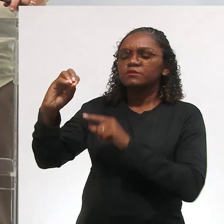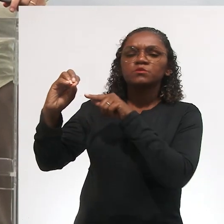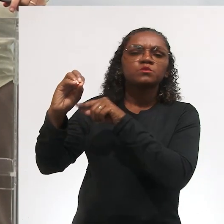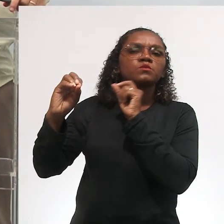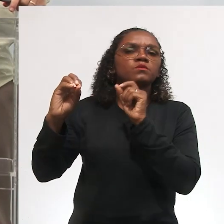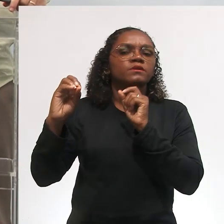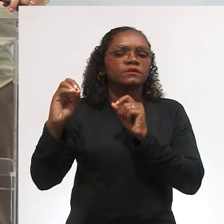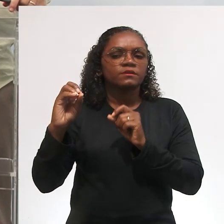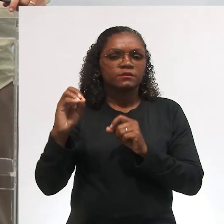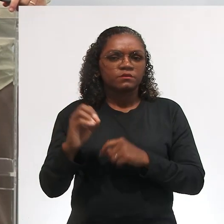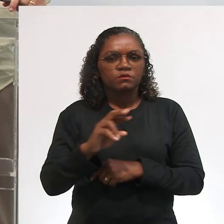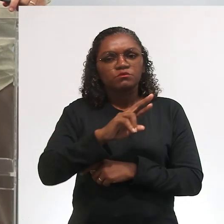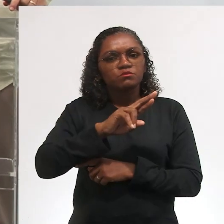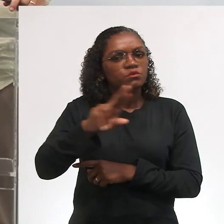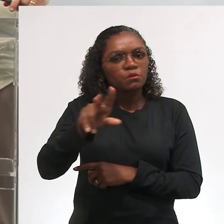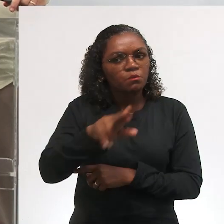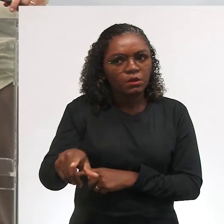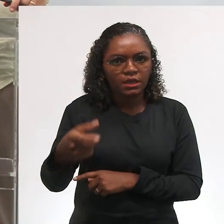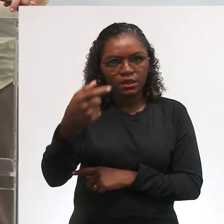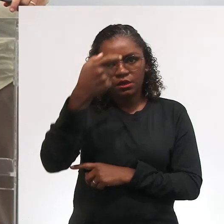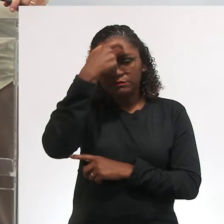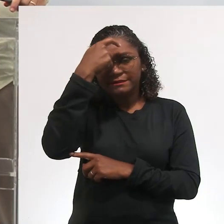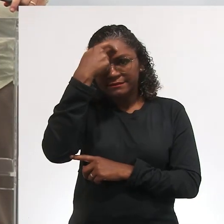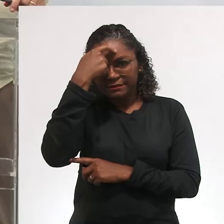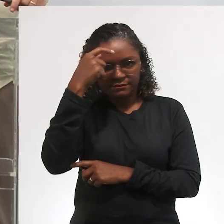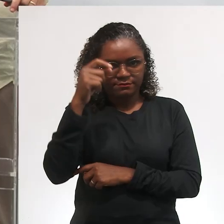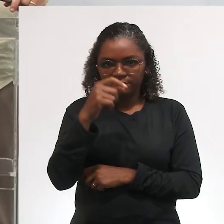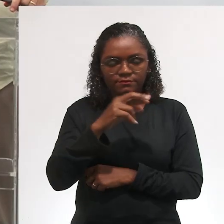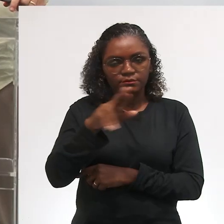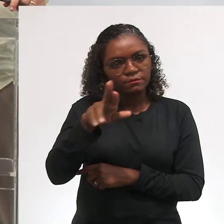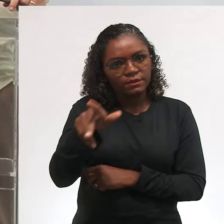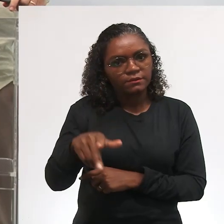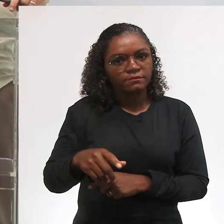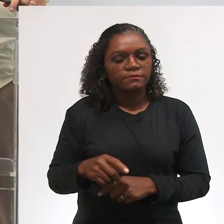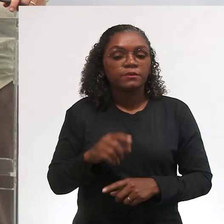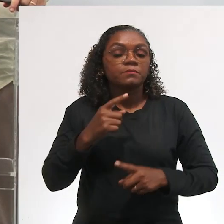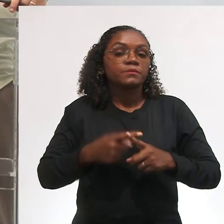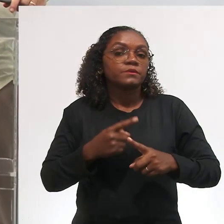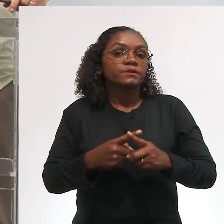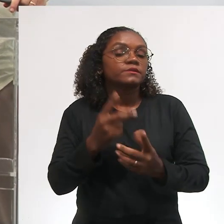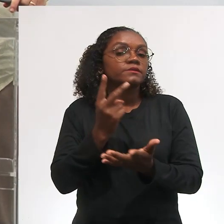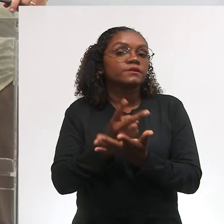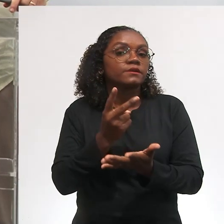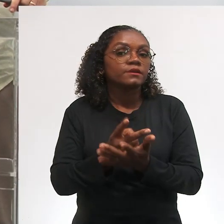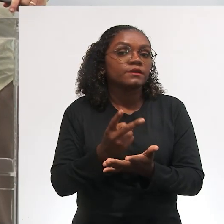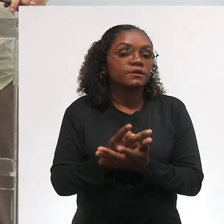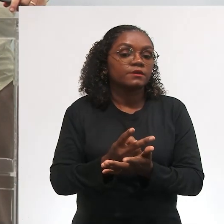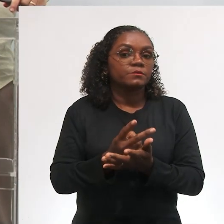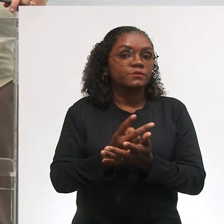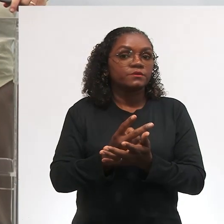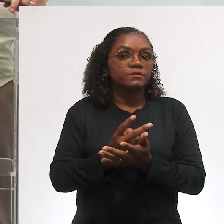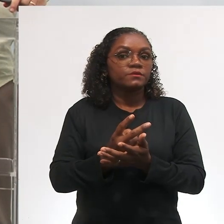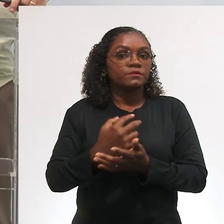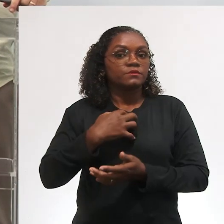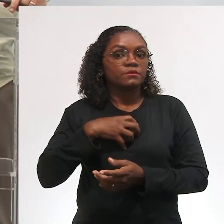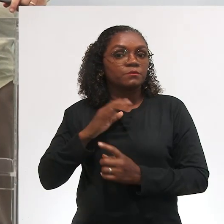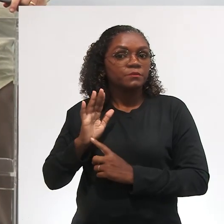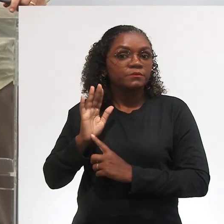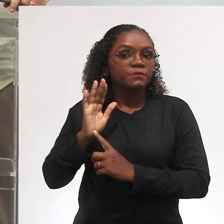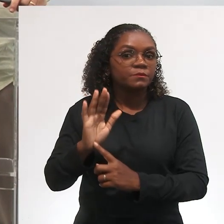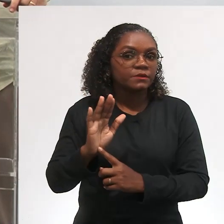ser consciente. Esse reforço, esse comportamento, ele vai